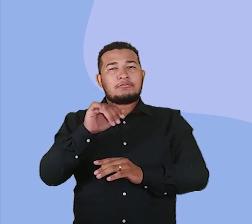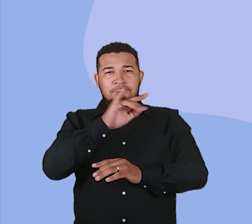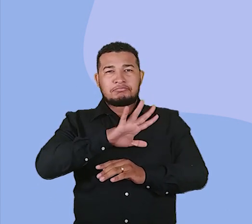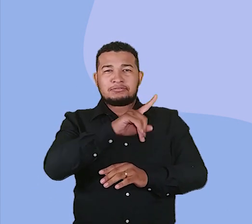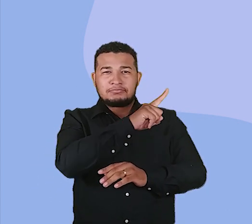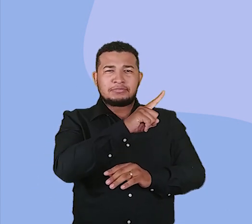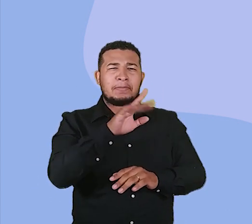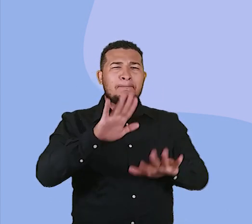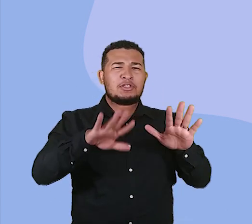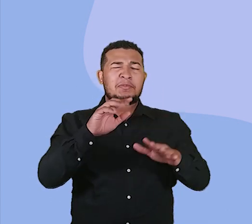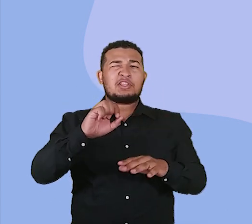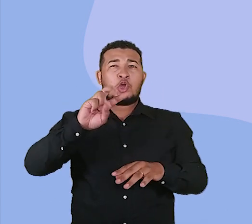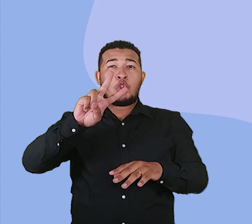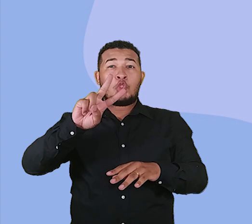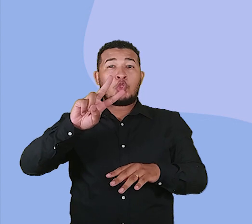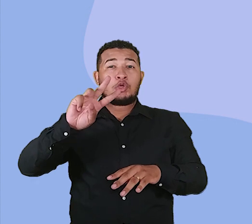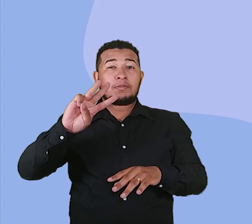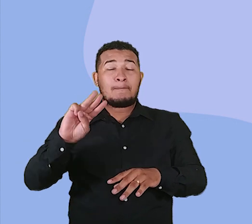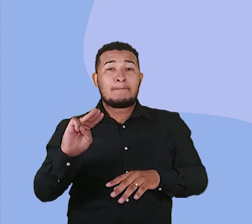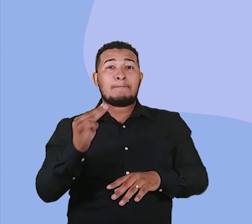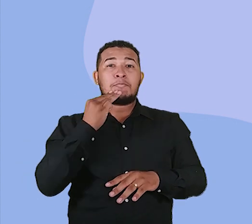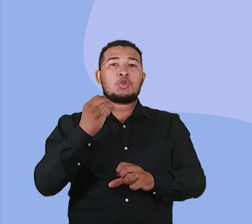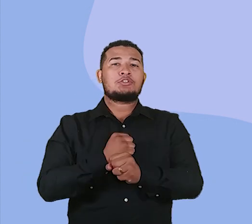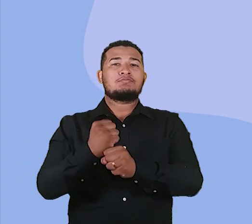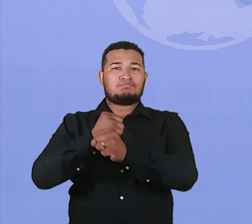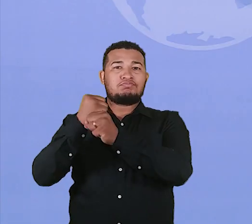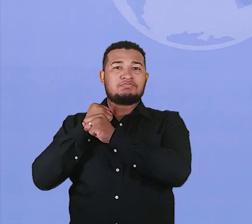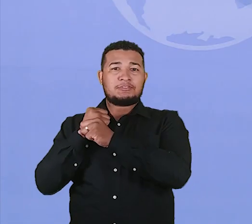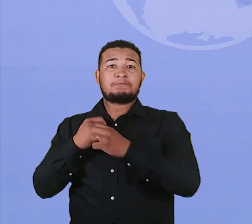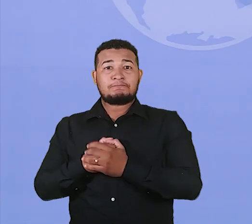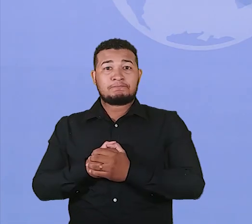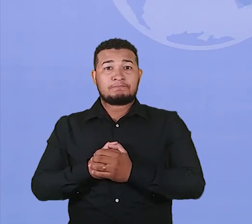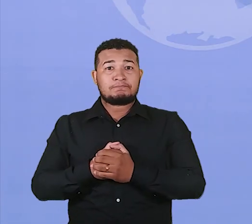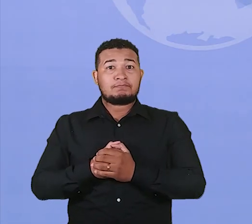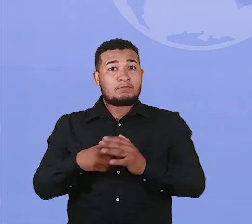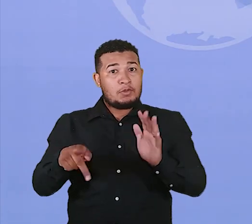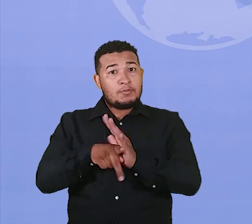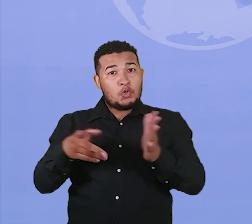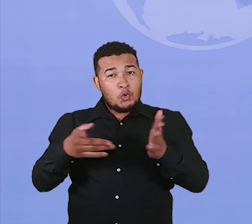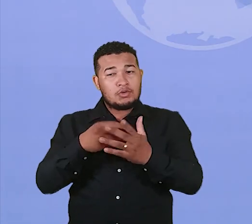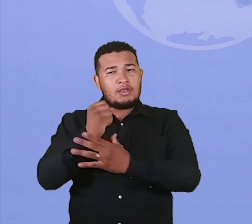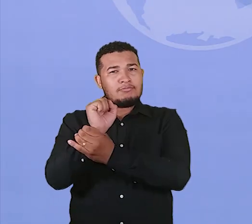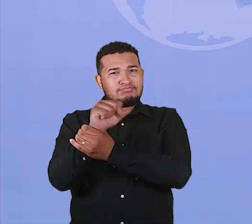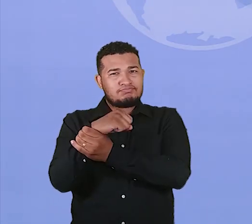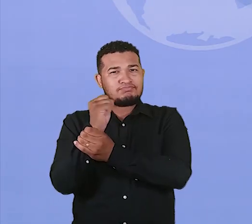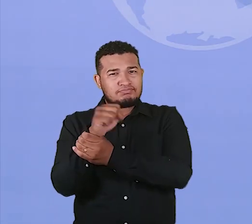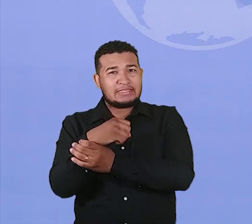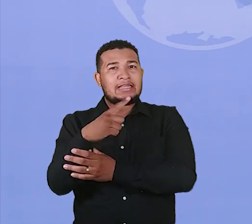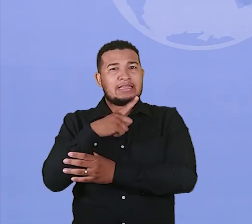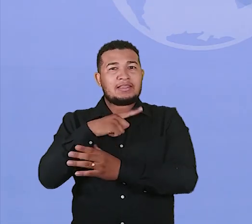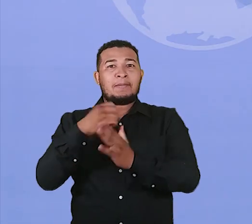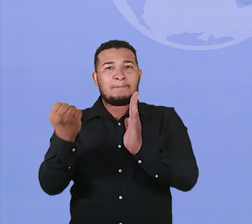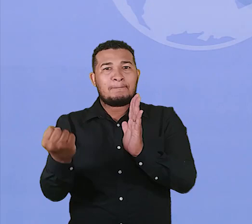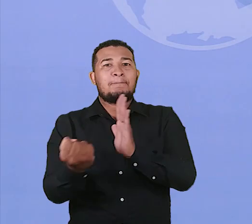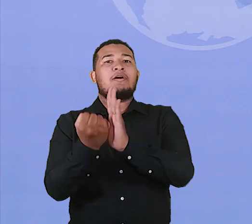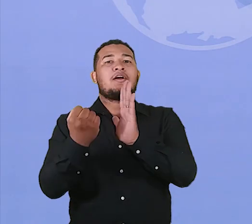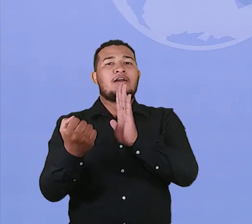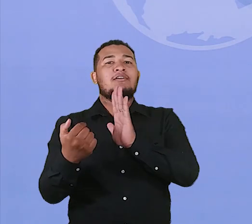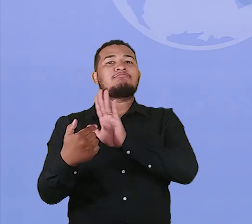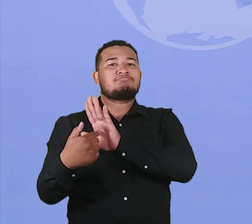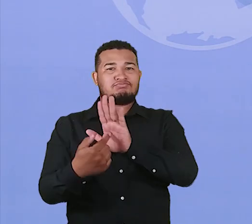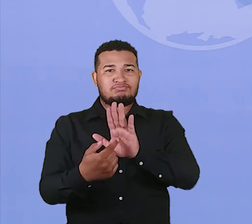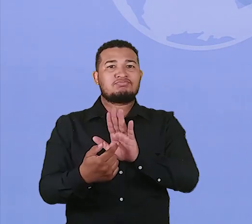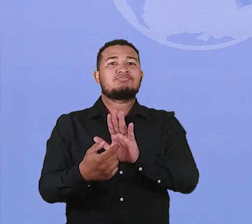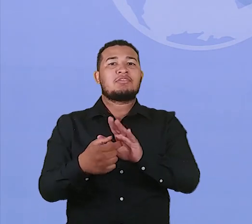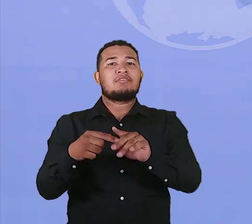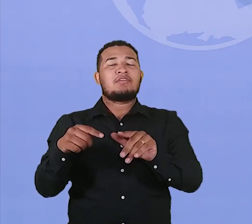viveu assistir mais ou menos uns dois milhões de anos atrás os postes que a gente tem hoje né as marcas que